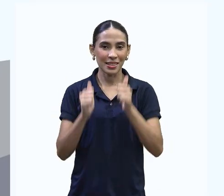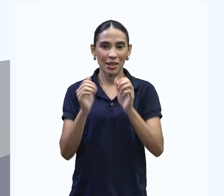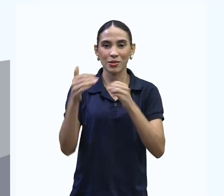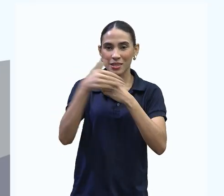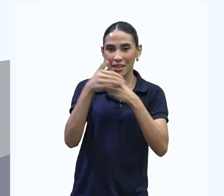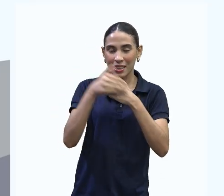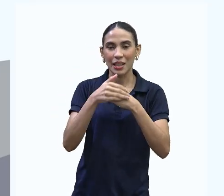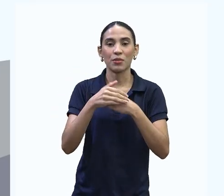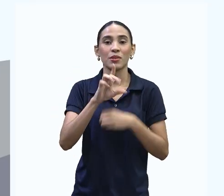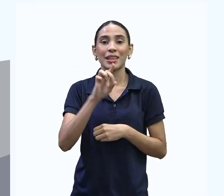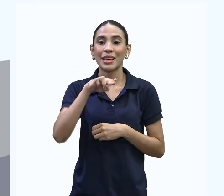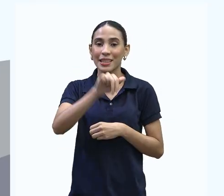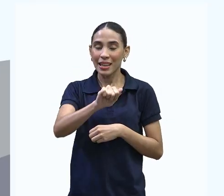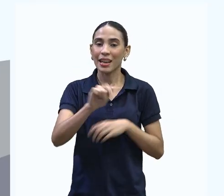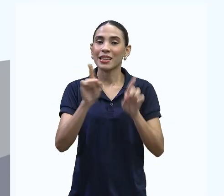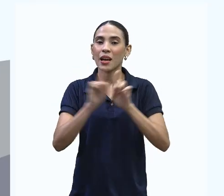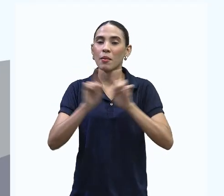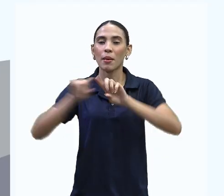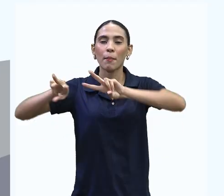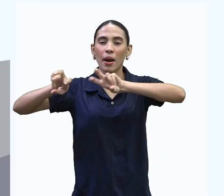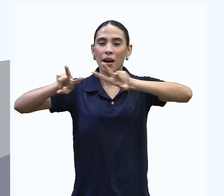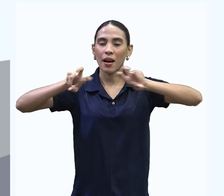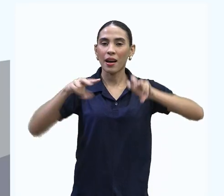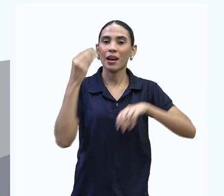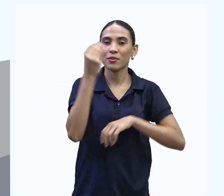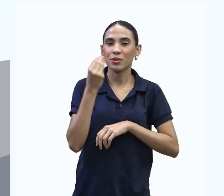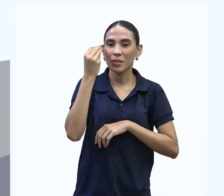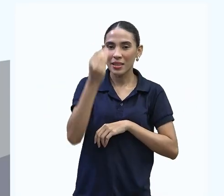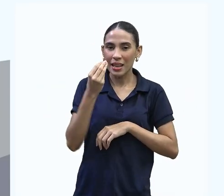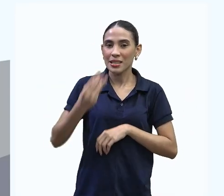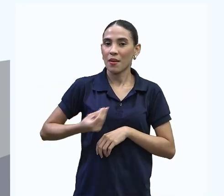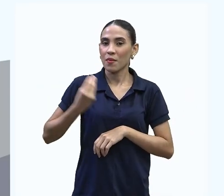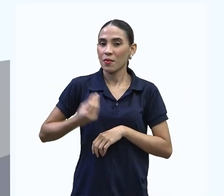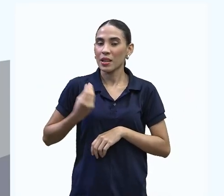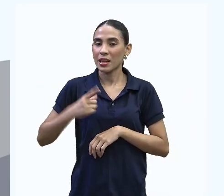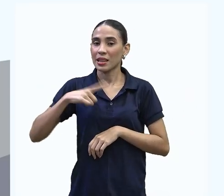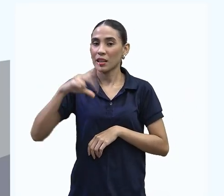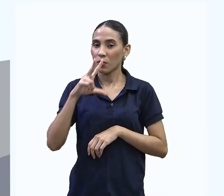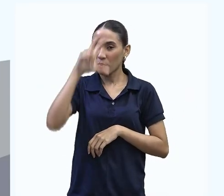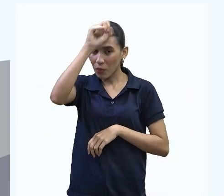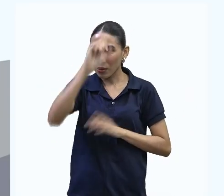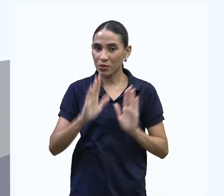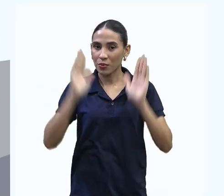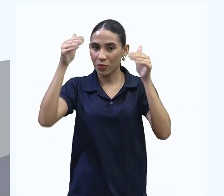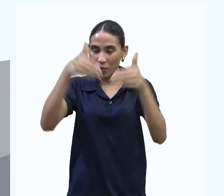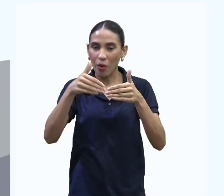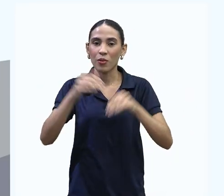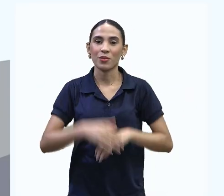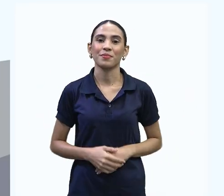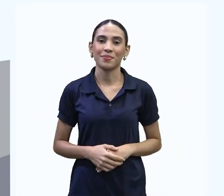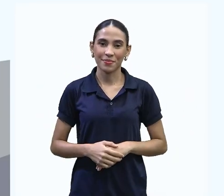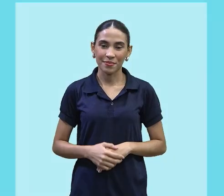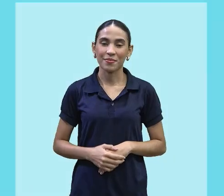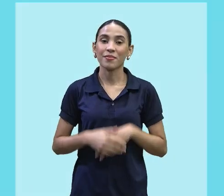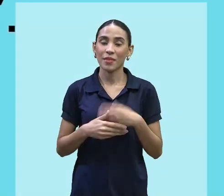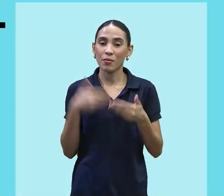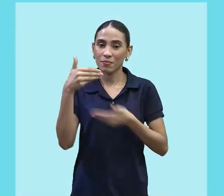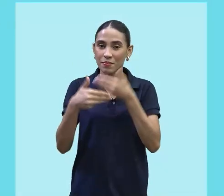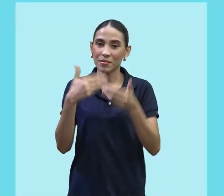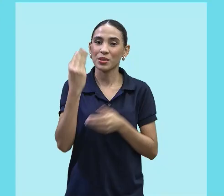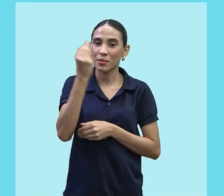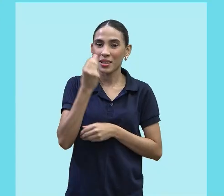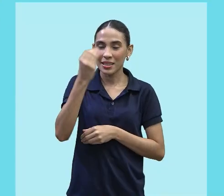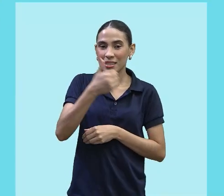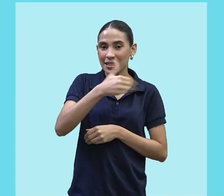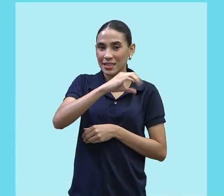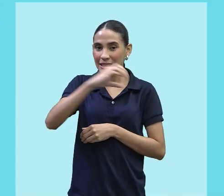nosso DNA e explorar os mistérios da vida, com uma precisão sem precedentes. Uma jornada de 100